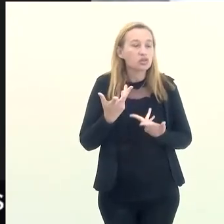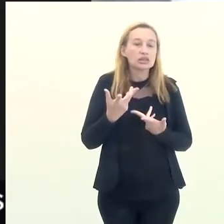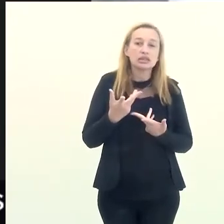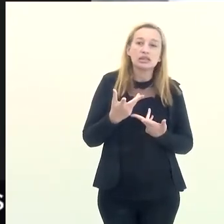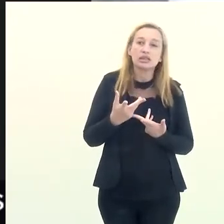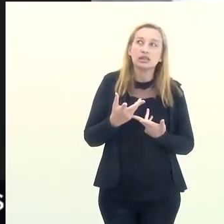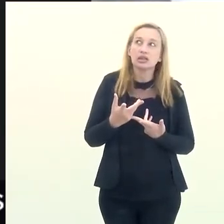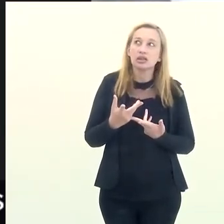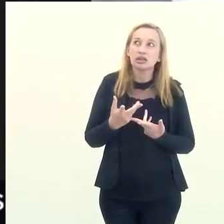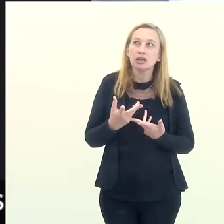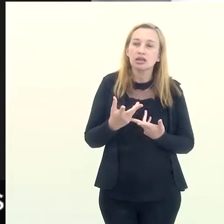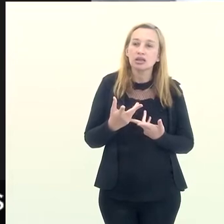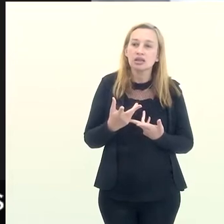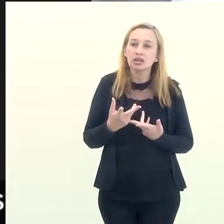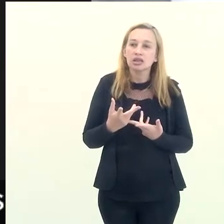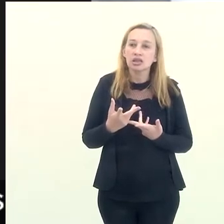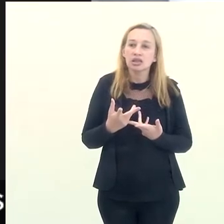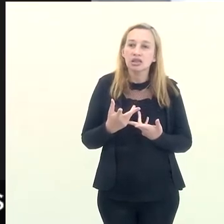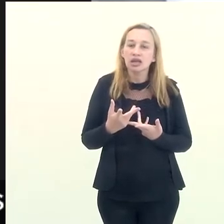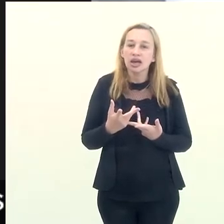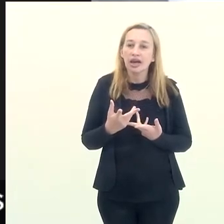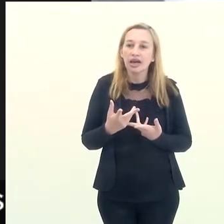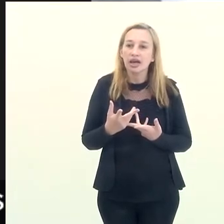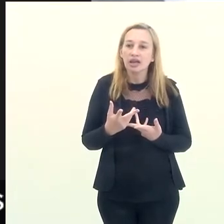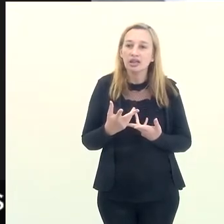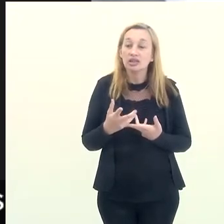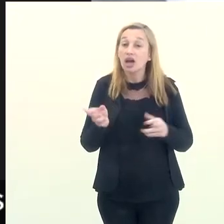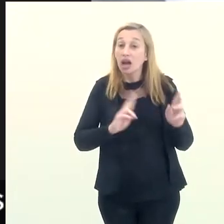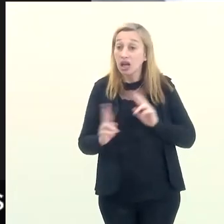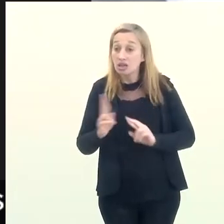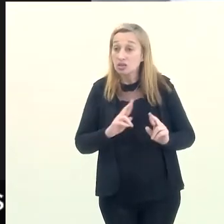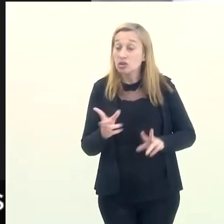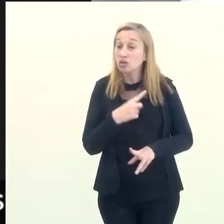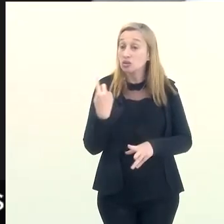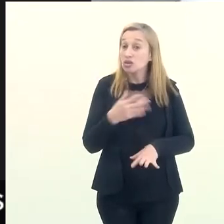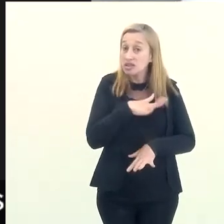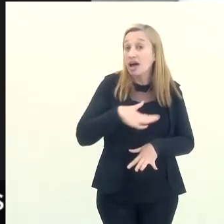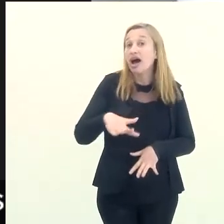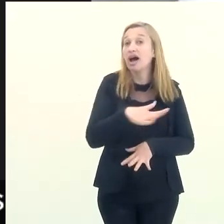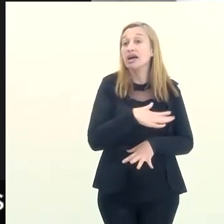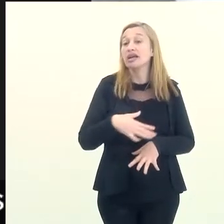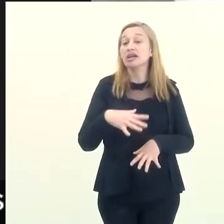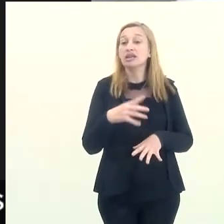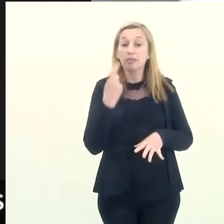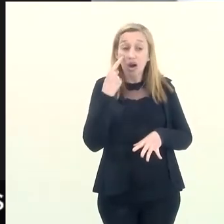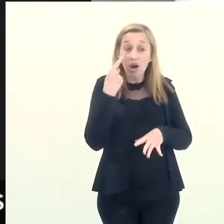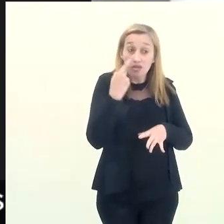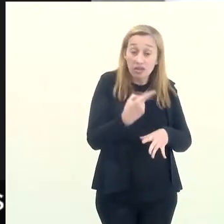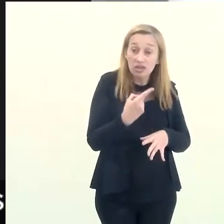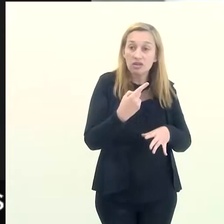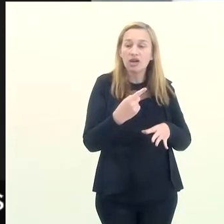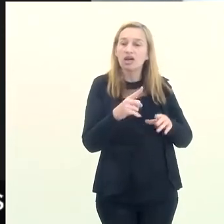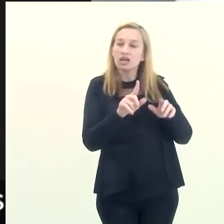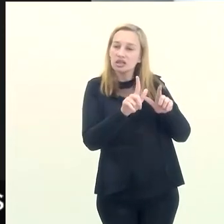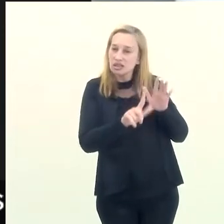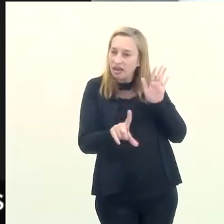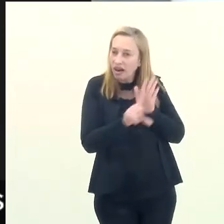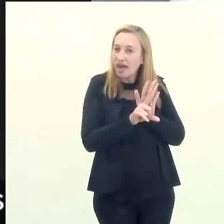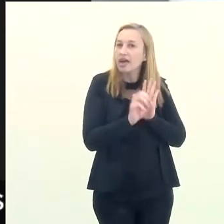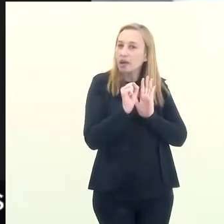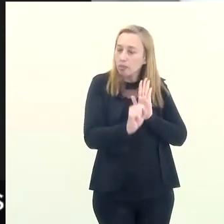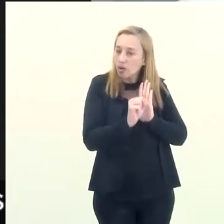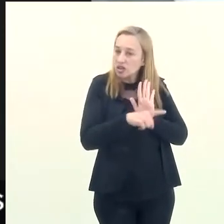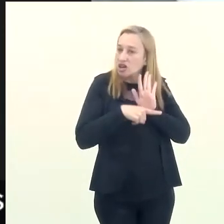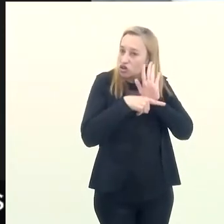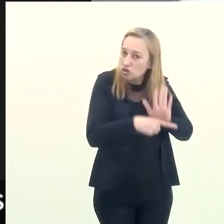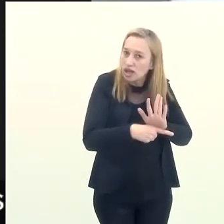que estão sempre, de alguma forma, relacionando com o nosso setor, até para olhar a questão legislativa,